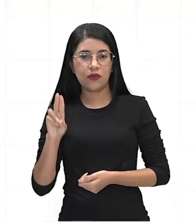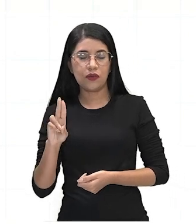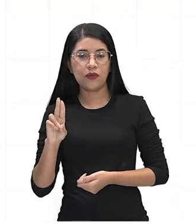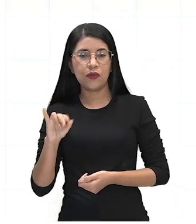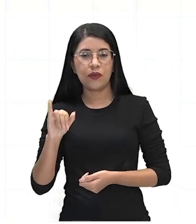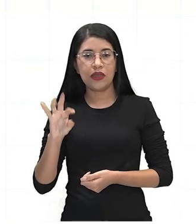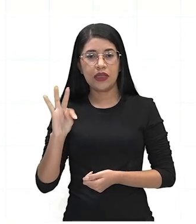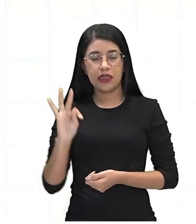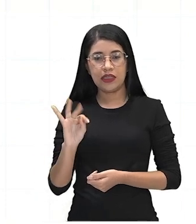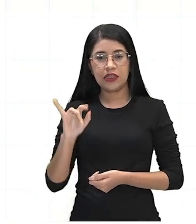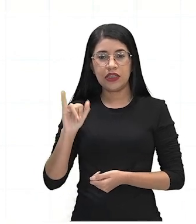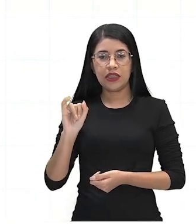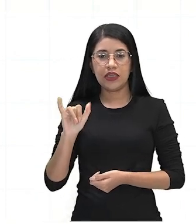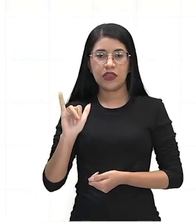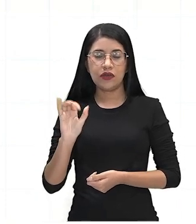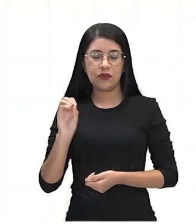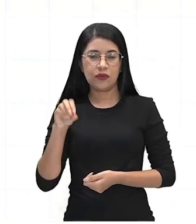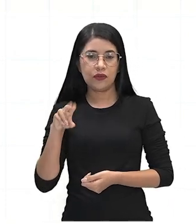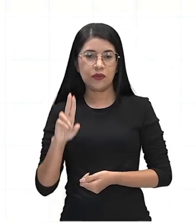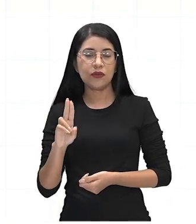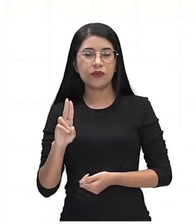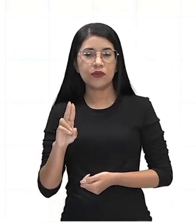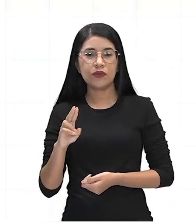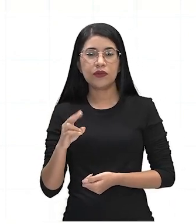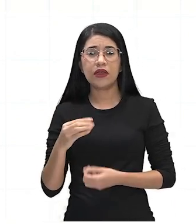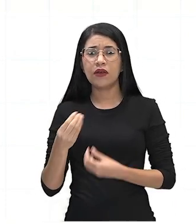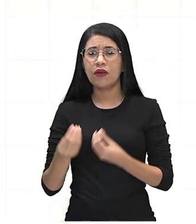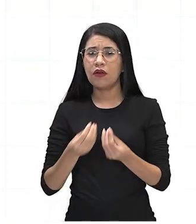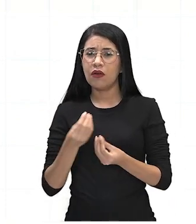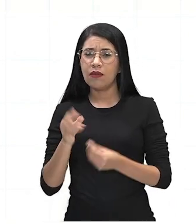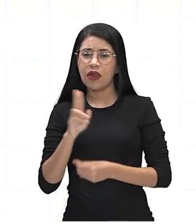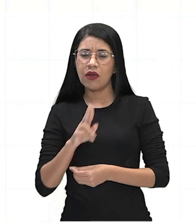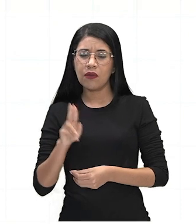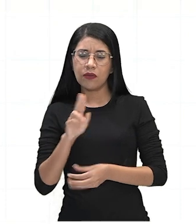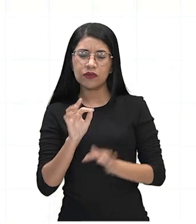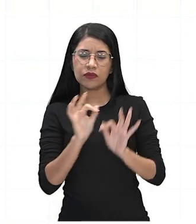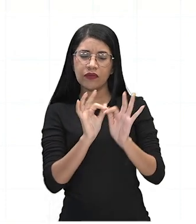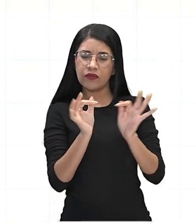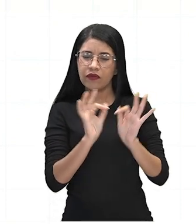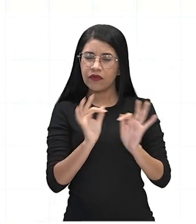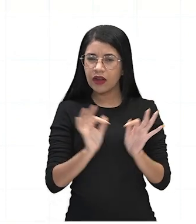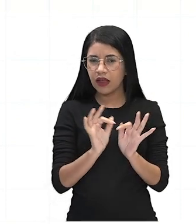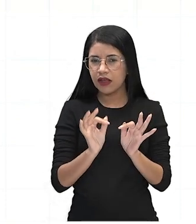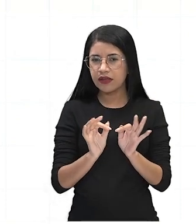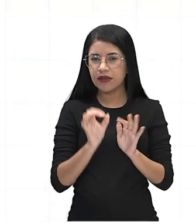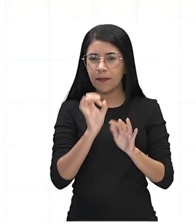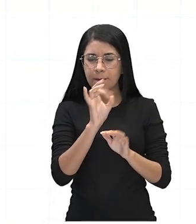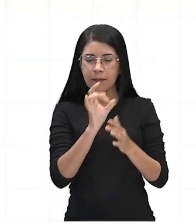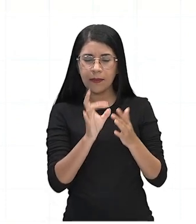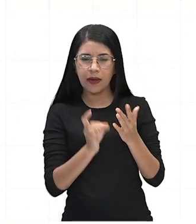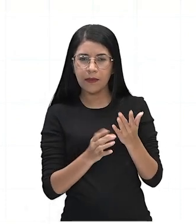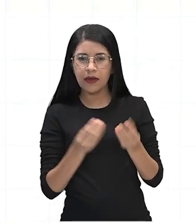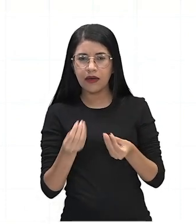e you de novo, como vocês. Como é que eu uso na frase cada pronome desses? Let's